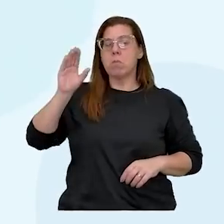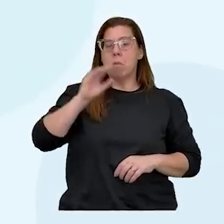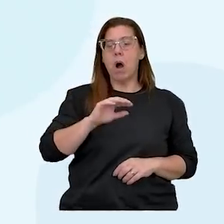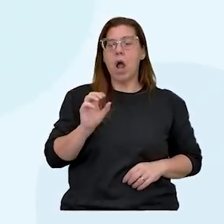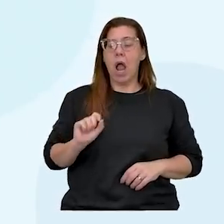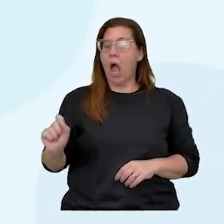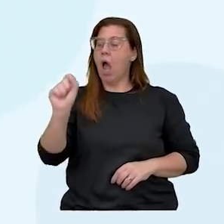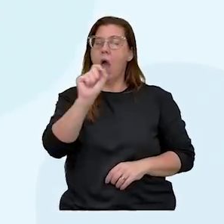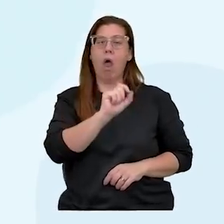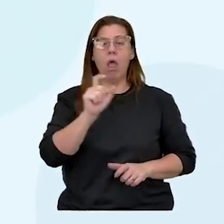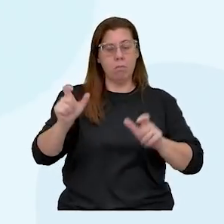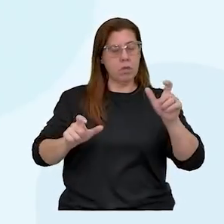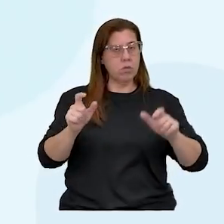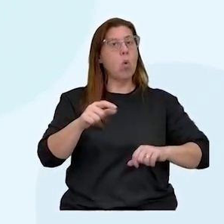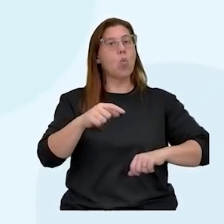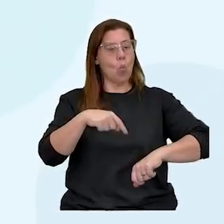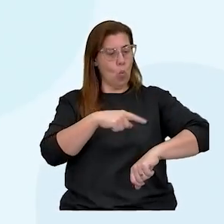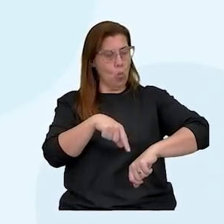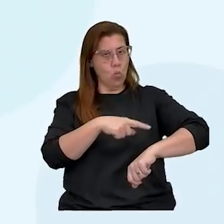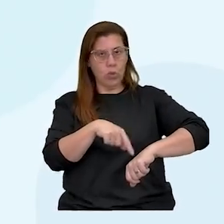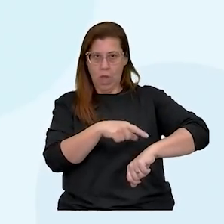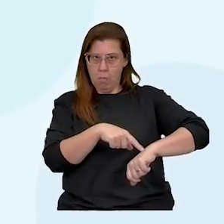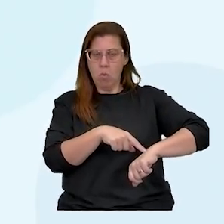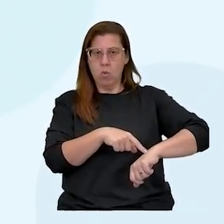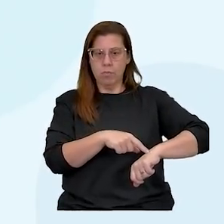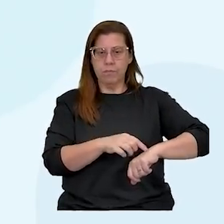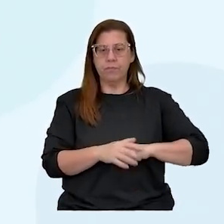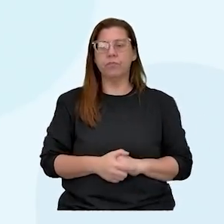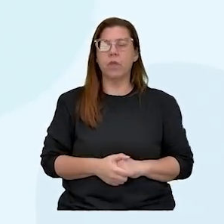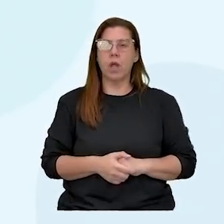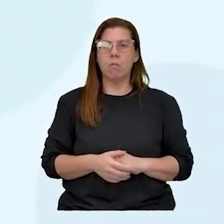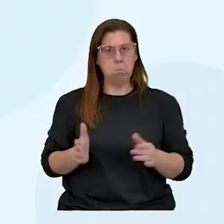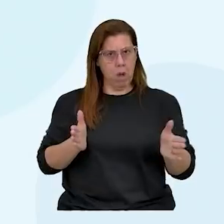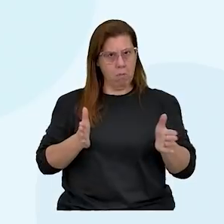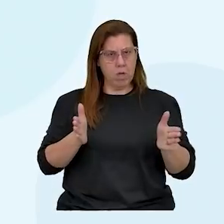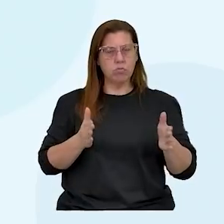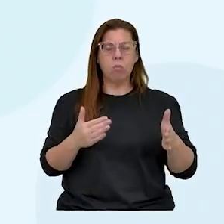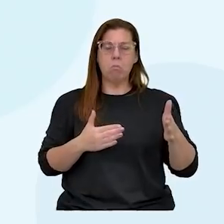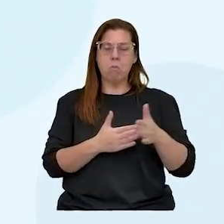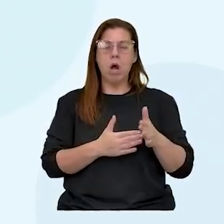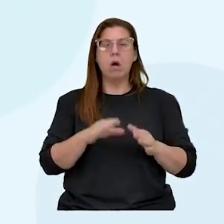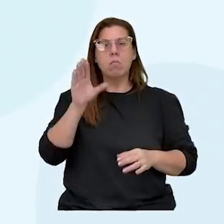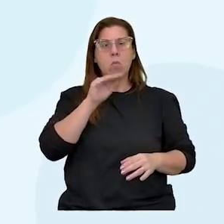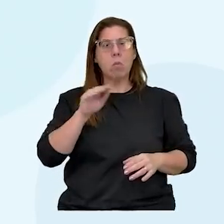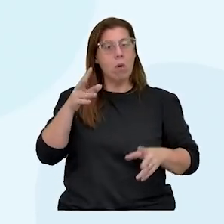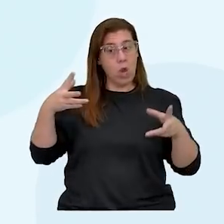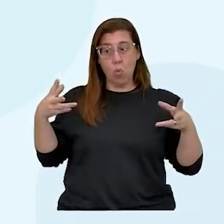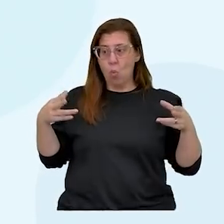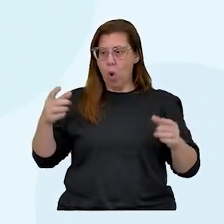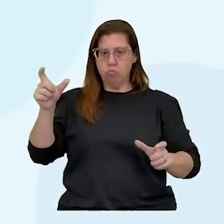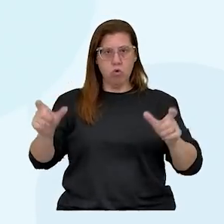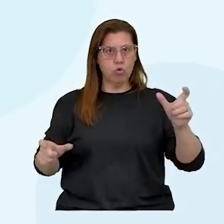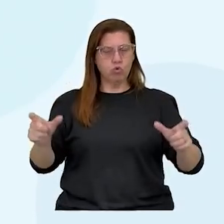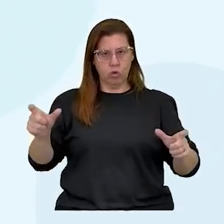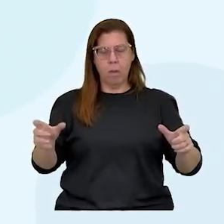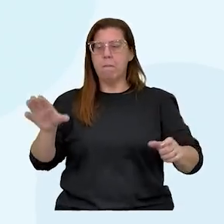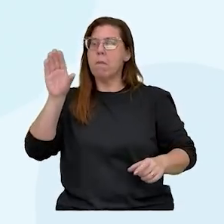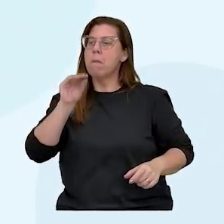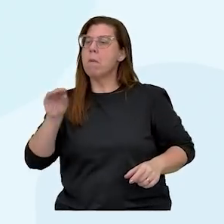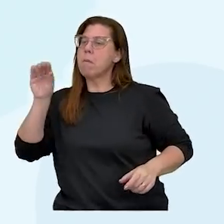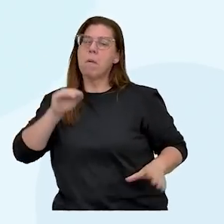linguagem corporal aí no debate, ela diz muito, né? Muito mesmo. Nada de gracinhas, né? Nos últimos debates aí